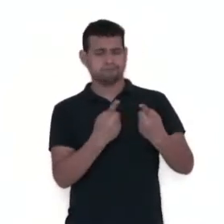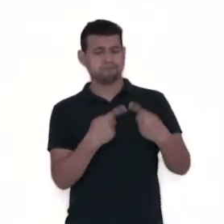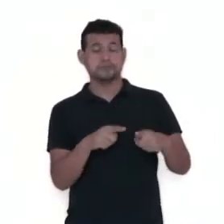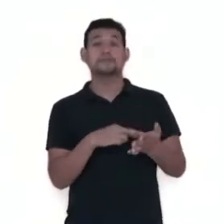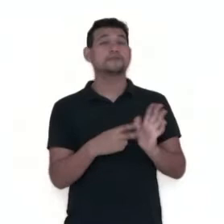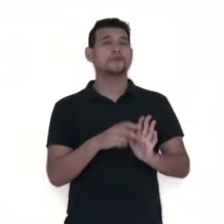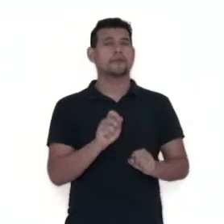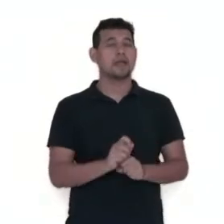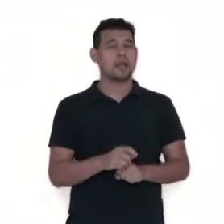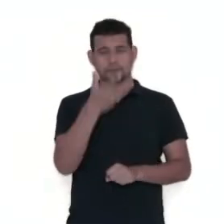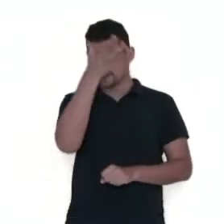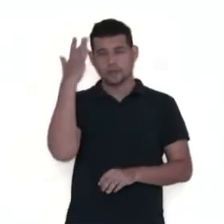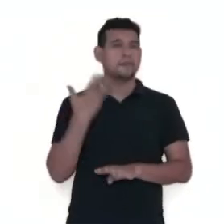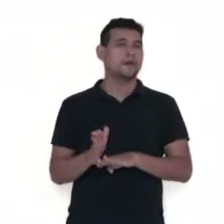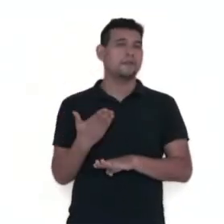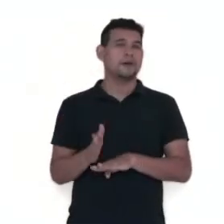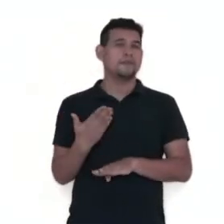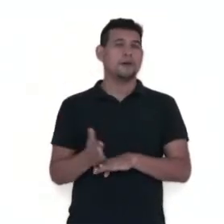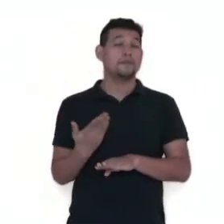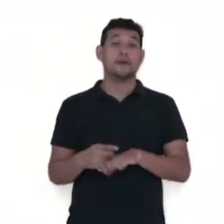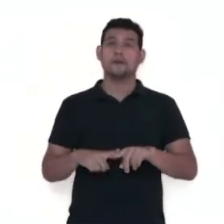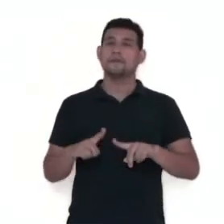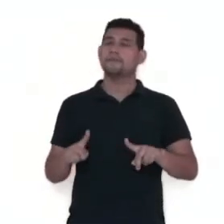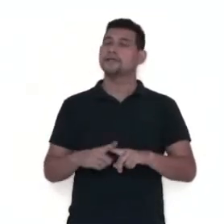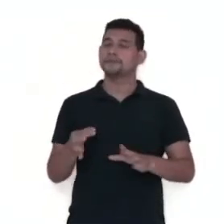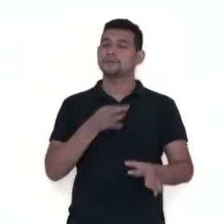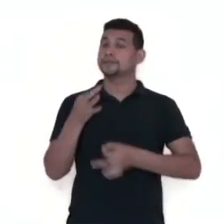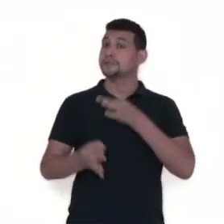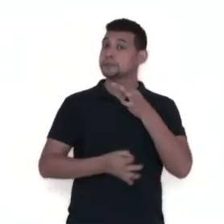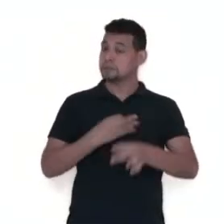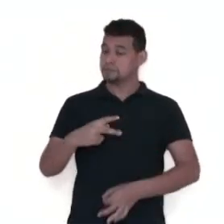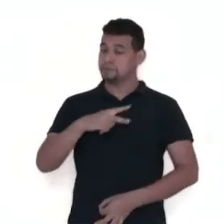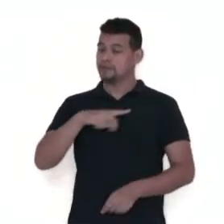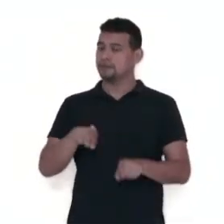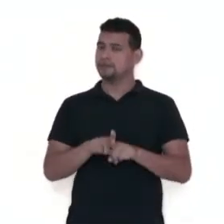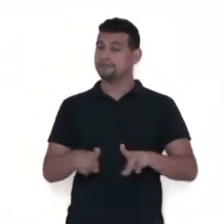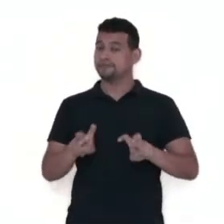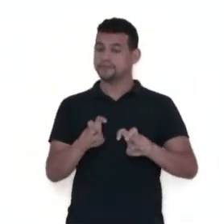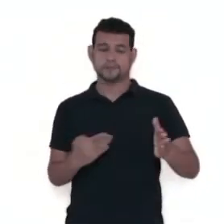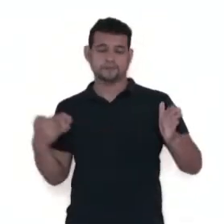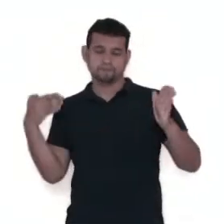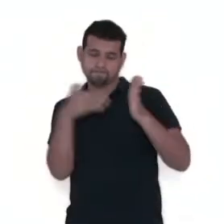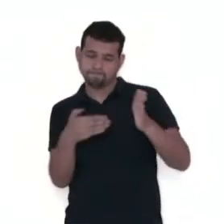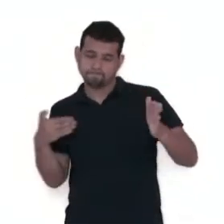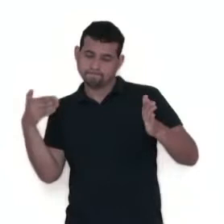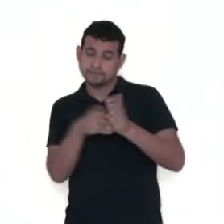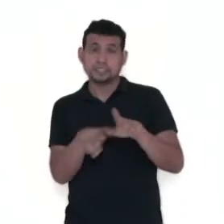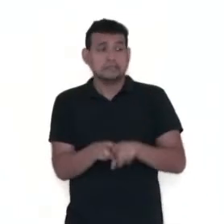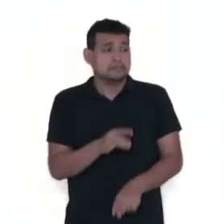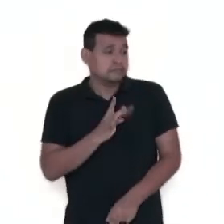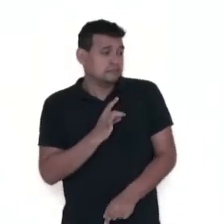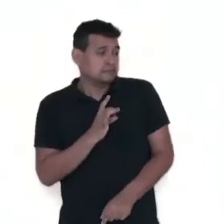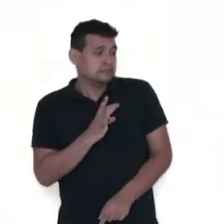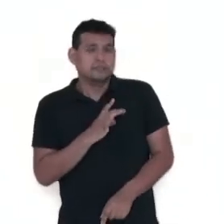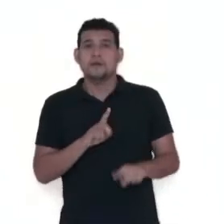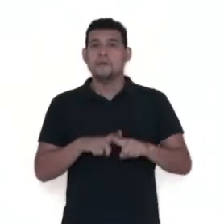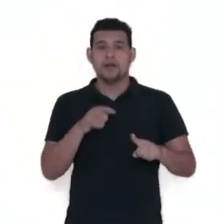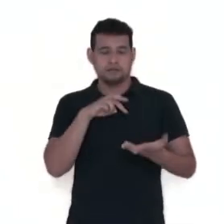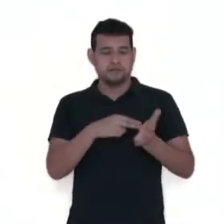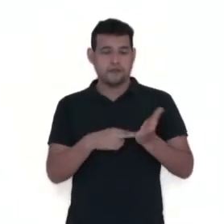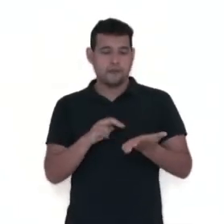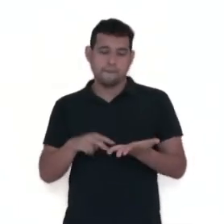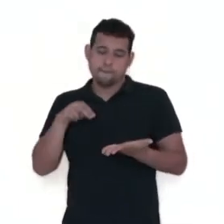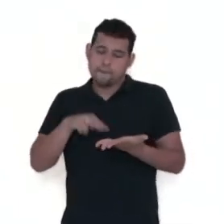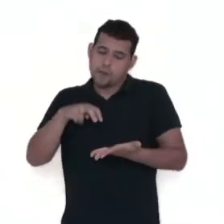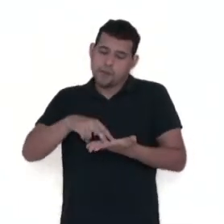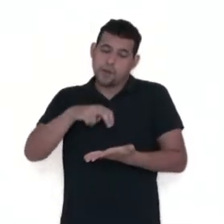o próprio praticante, em um embate pessoal contra suas limitações e medo. Então o parkour ele é